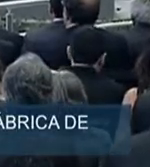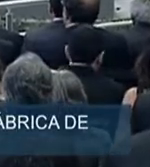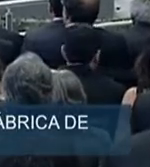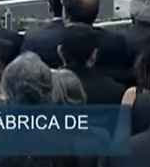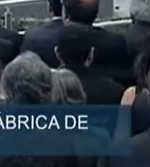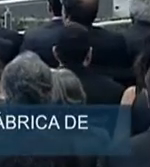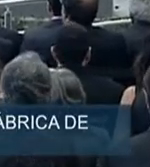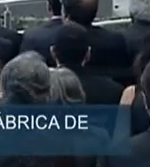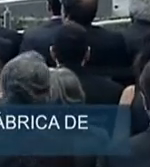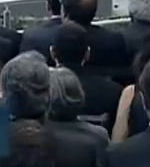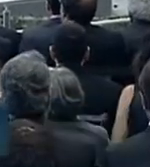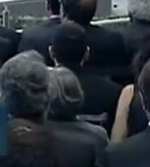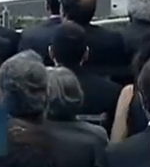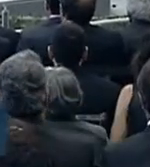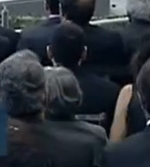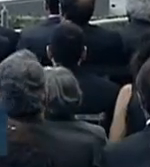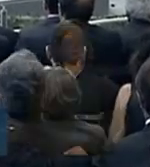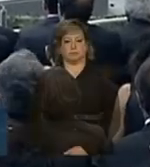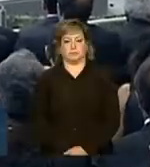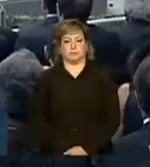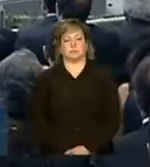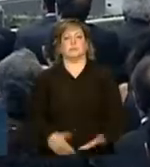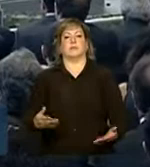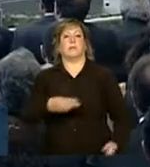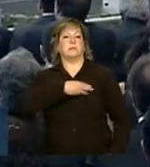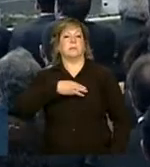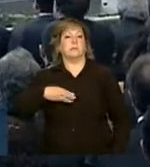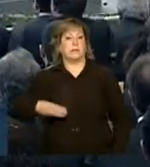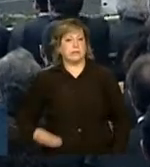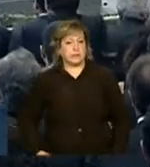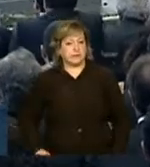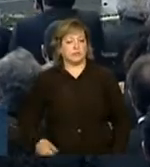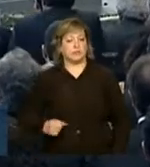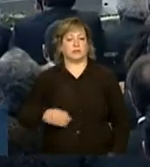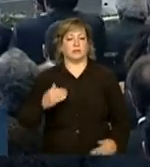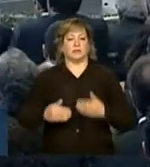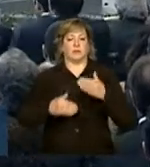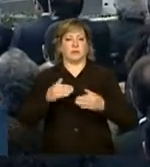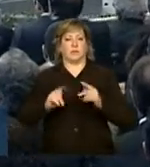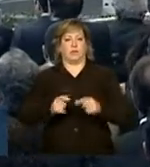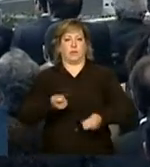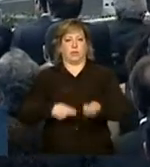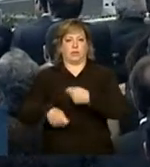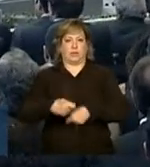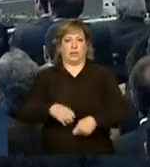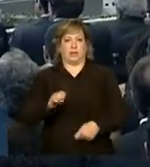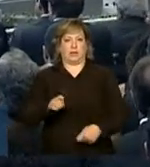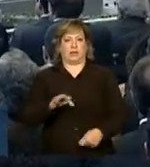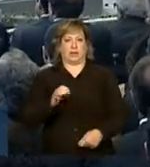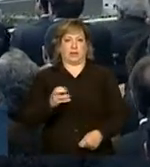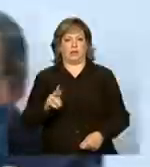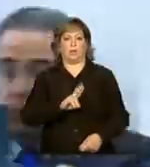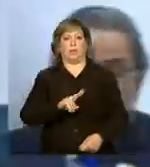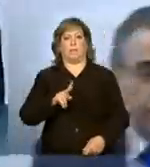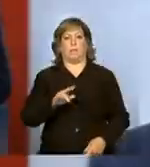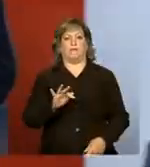Em seguida, passamos a palavra ao ministro do Desenvolvimento, Indústria e Comércio Exterior, Fernando Pimentel.